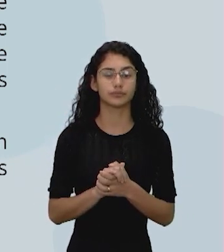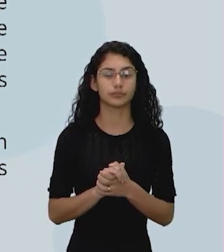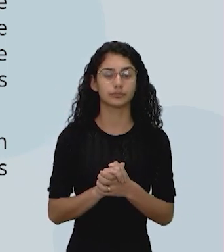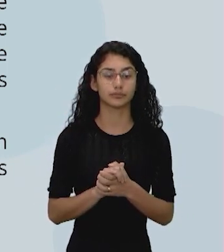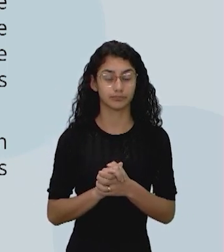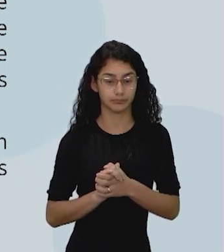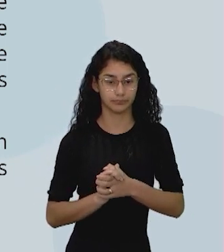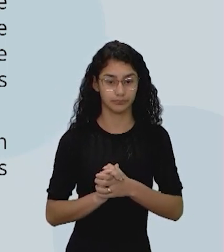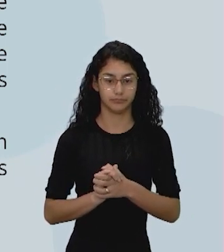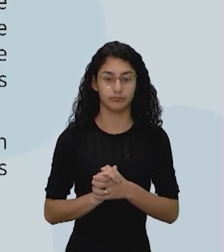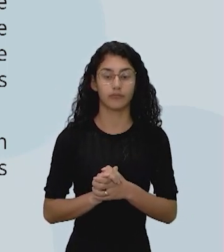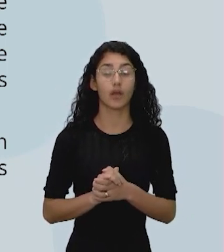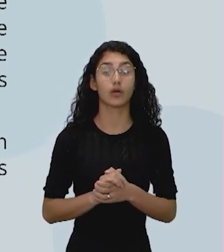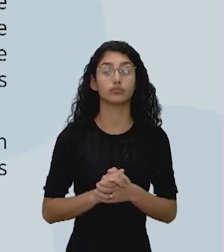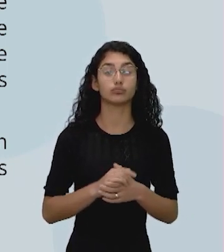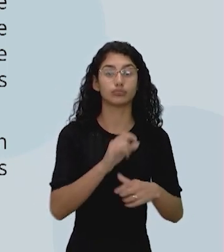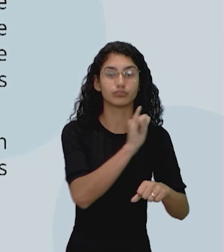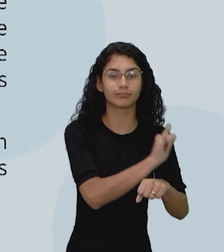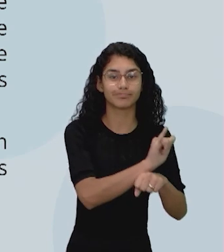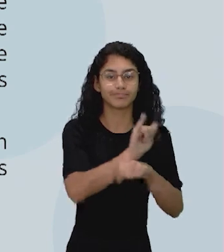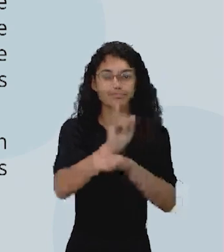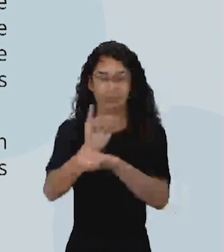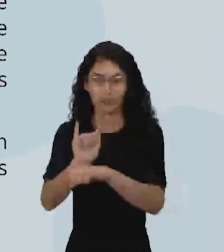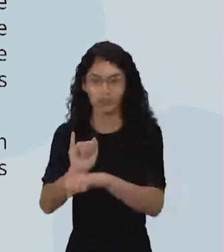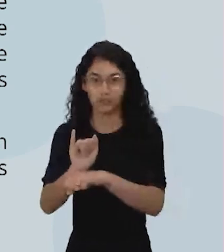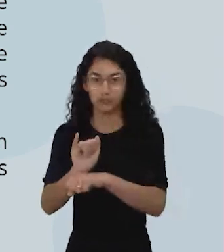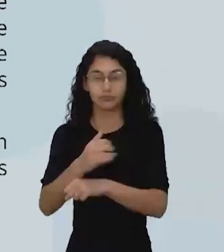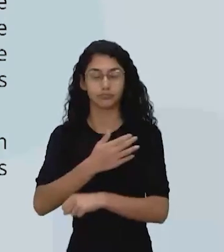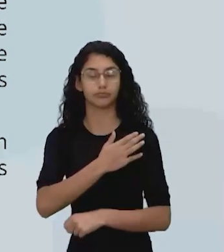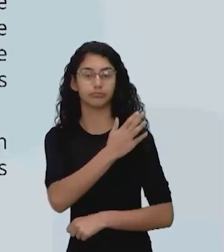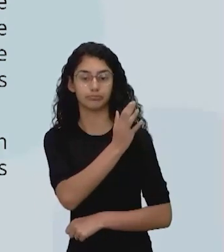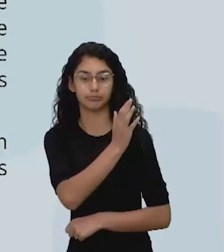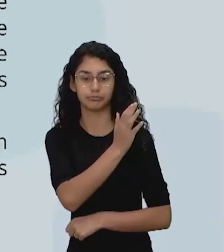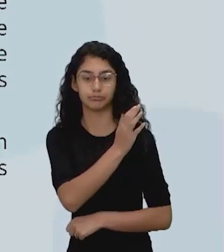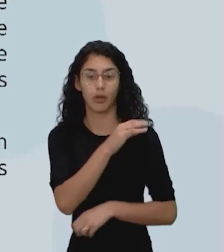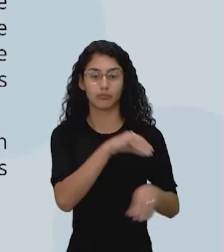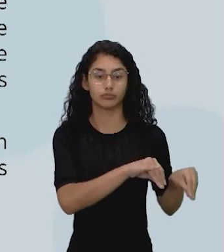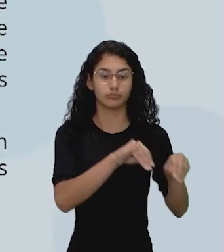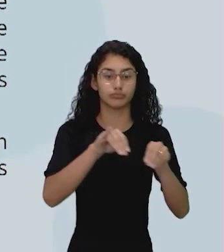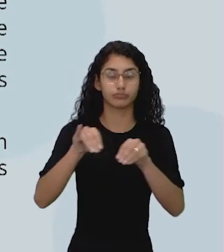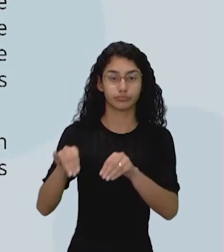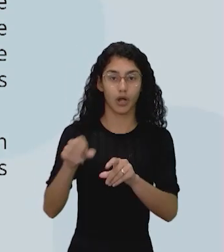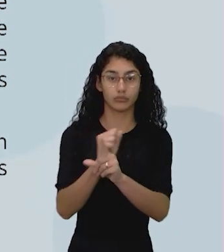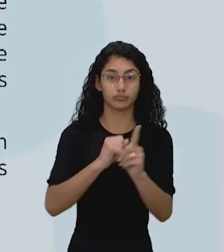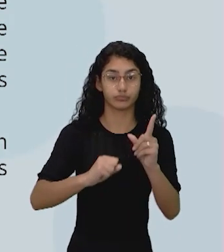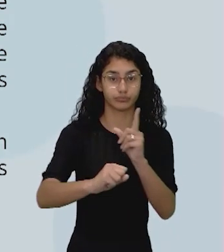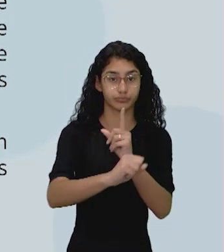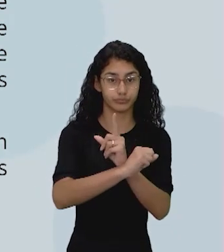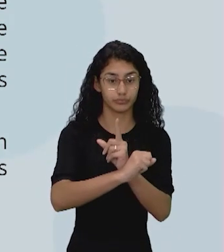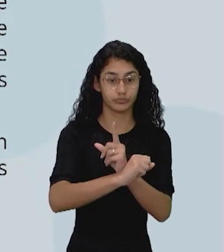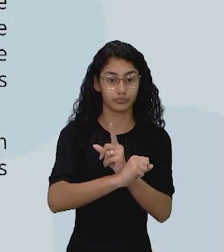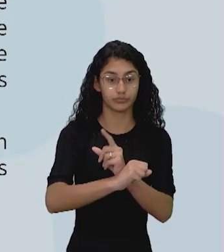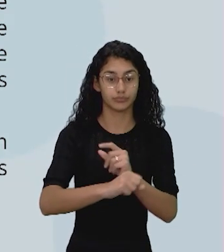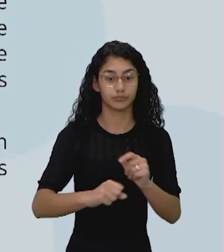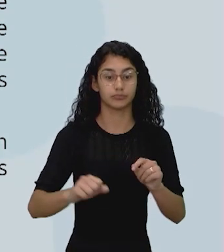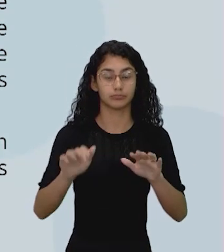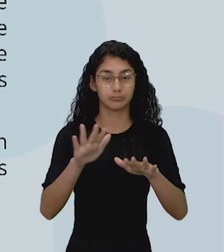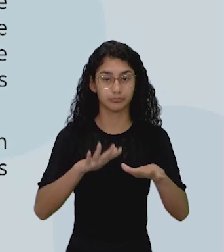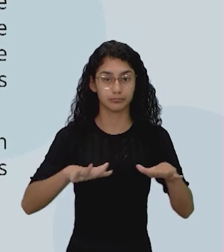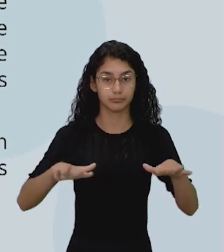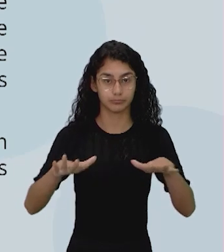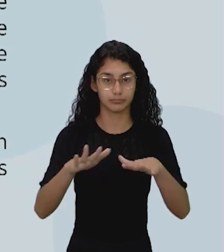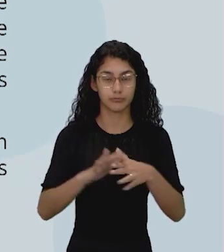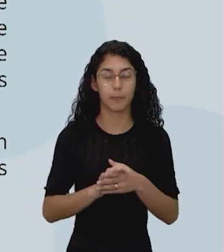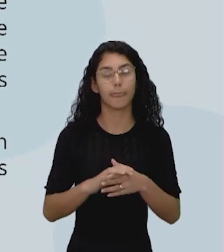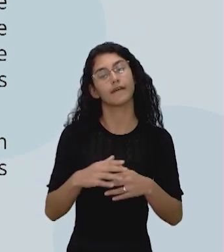territorialidades urbanas. Xenofobia, migrações, conflitos socioespaciais e territoriais. Bom, pessoal, vai estar